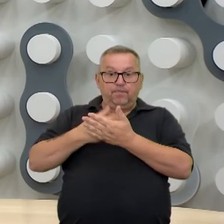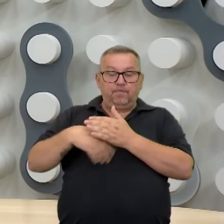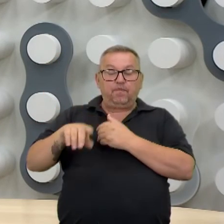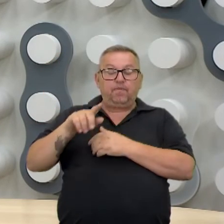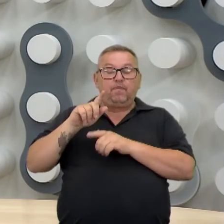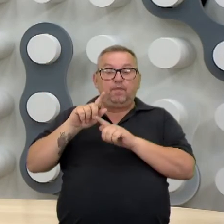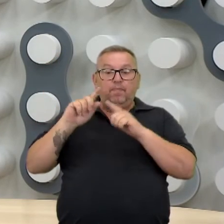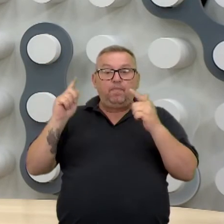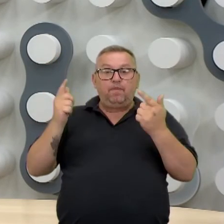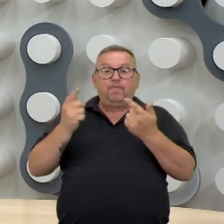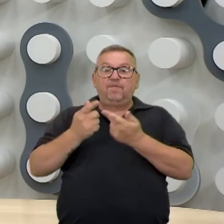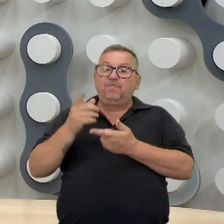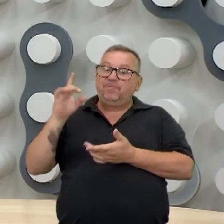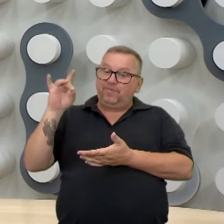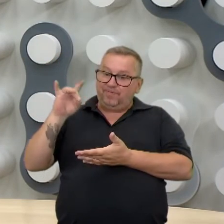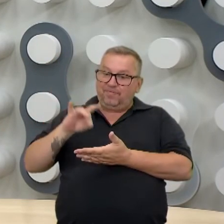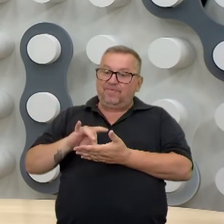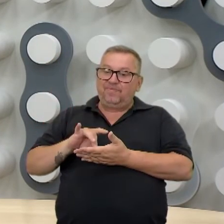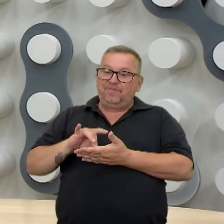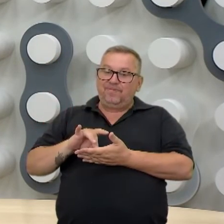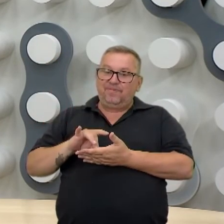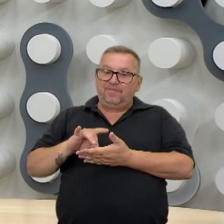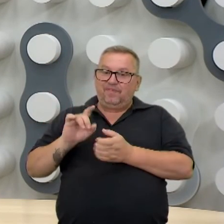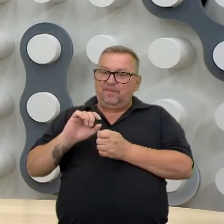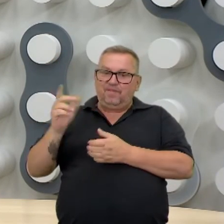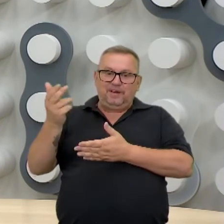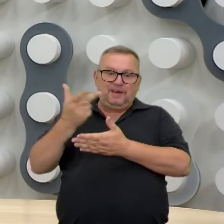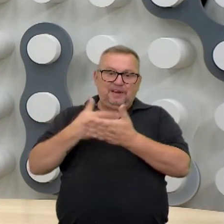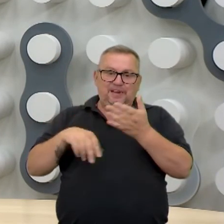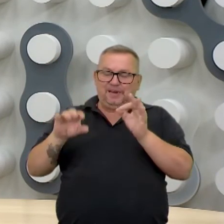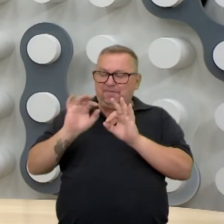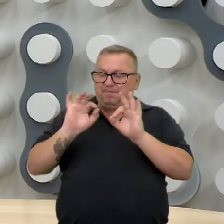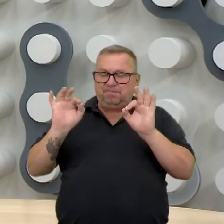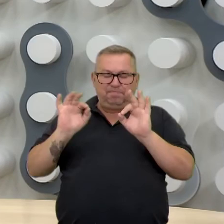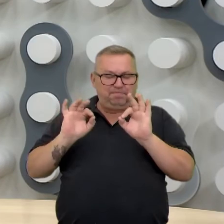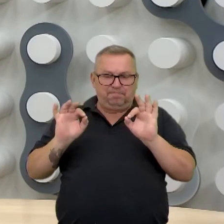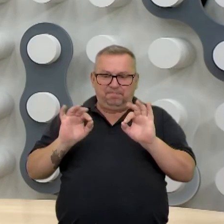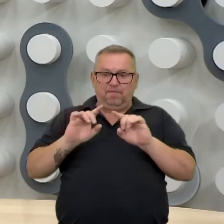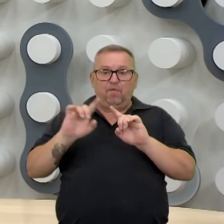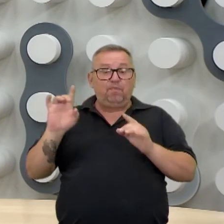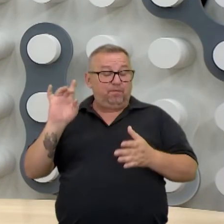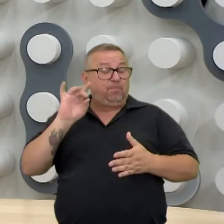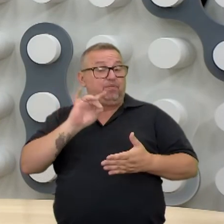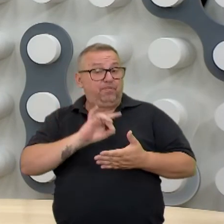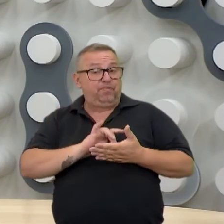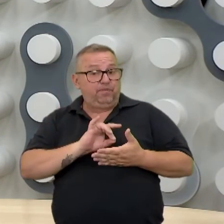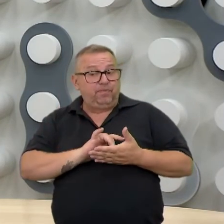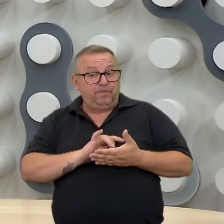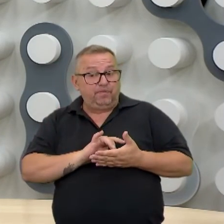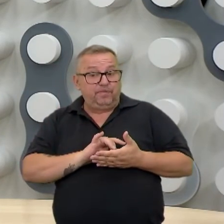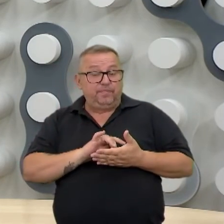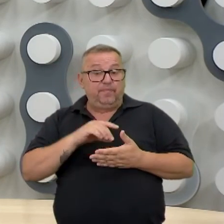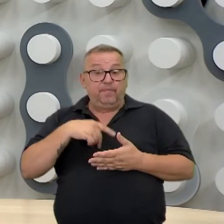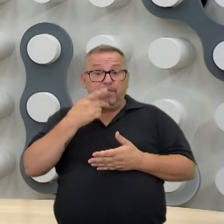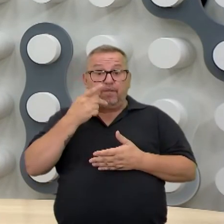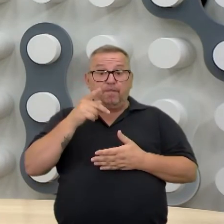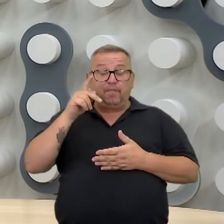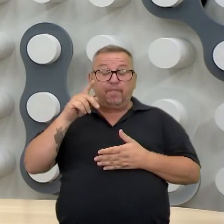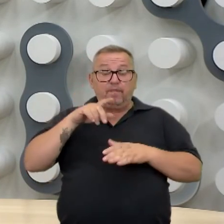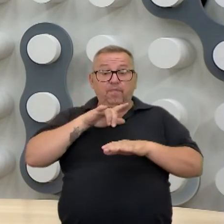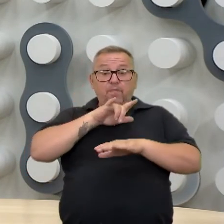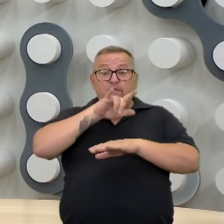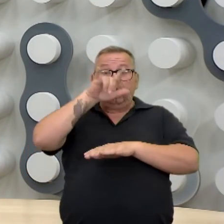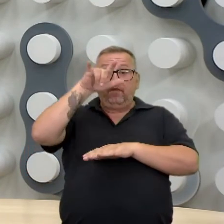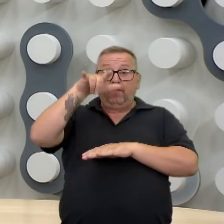dados oficiais. Eu não fiz desenho aleatório, né, falando sobre, por exemplo, os aeroportos, onde